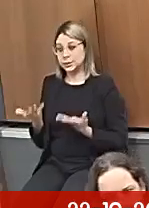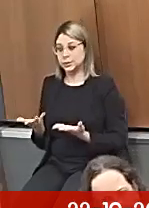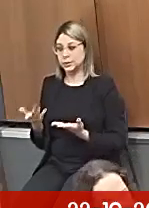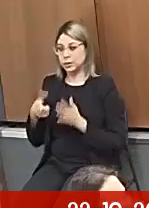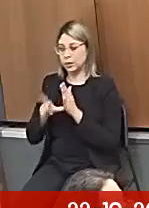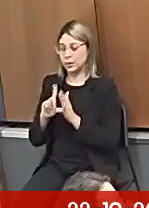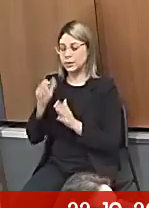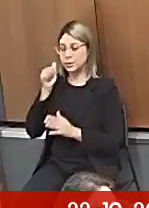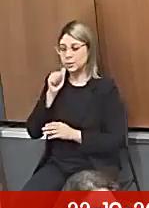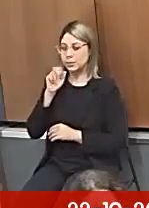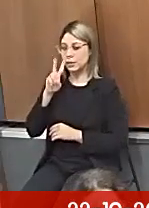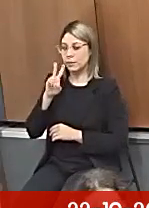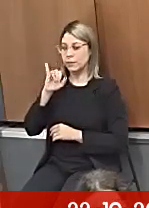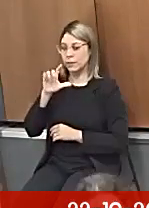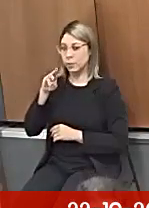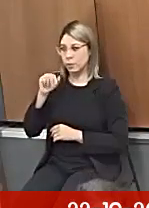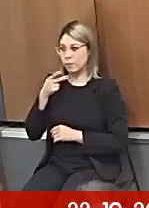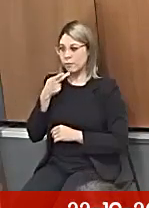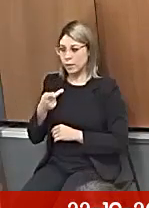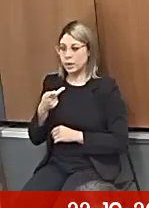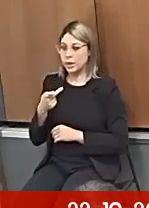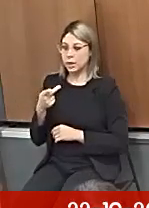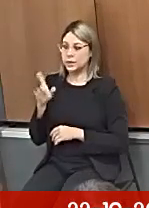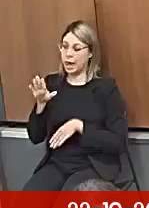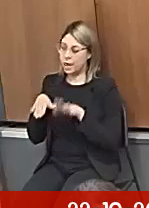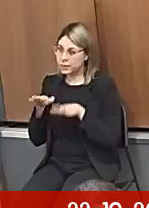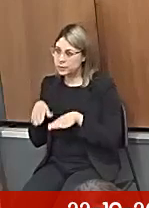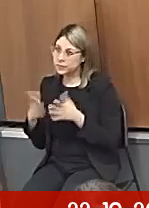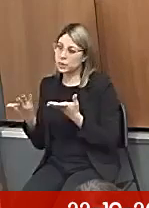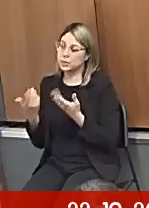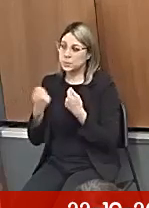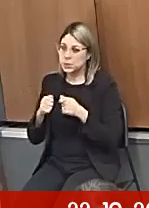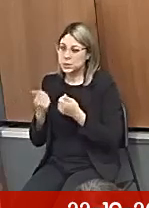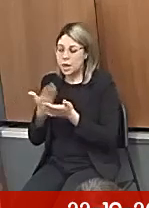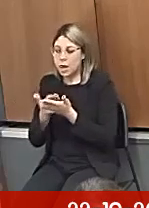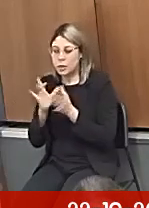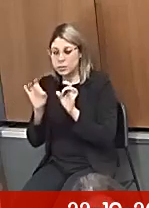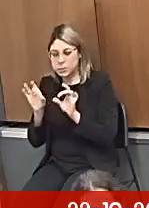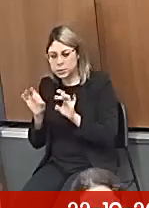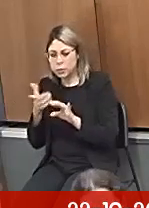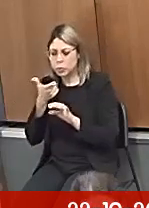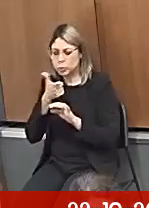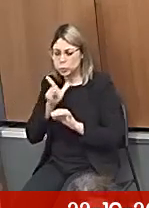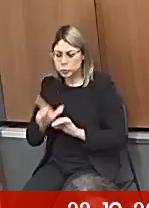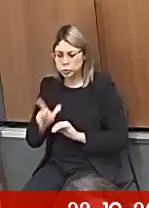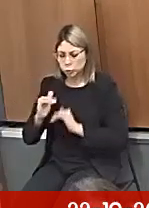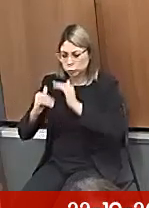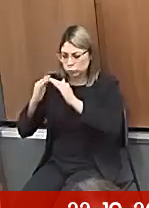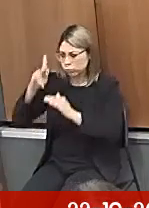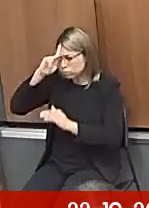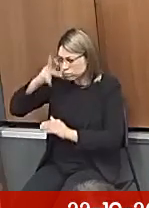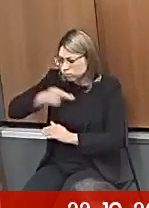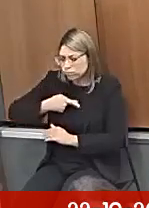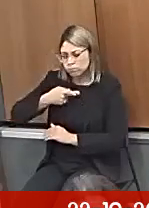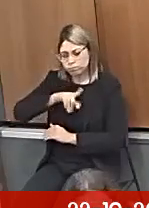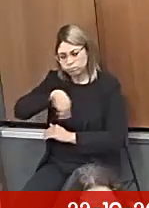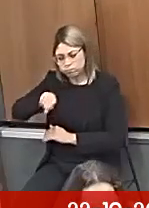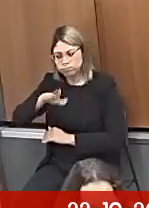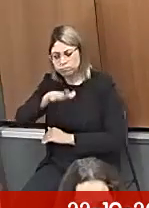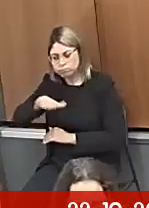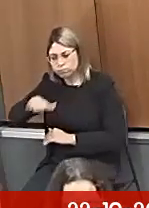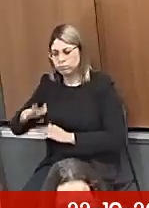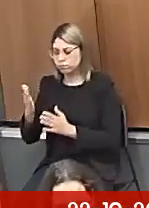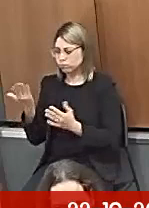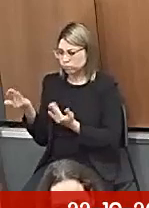a senhora Vilma coloca, às vezes, a necessidade de aulas especiais para desenvolver a autonomia dessas crianças, a autonomia